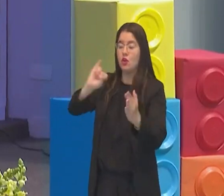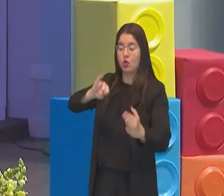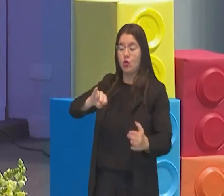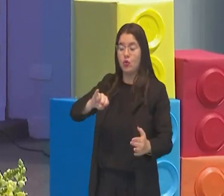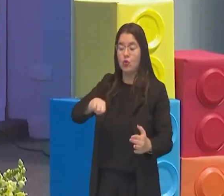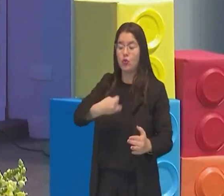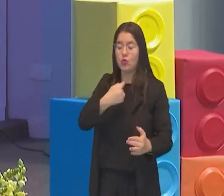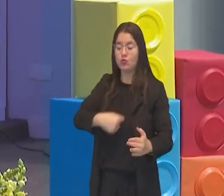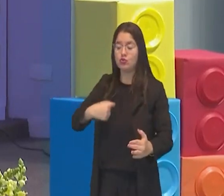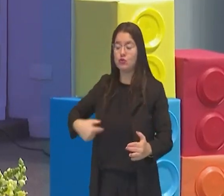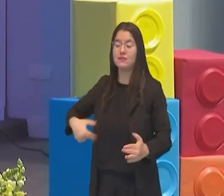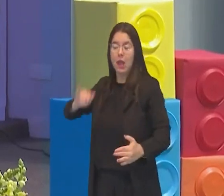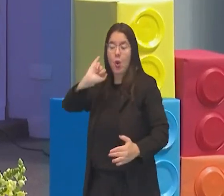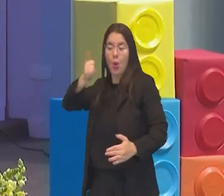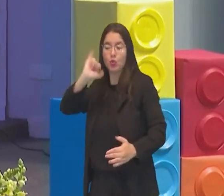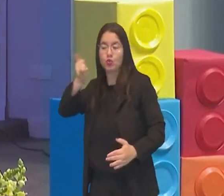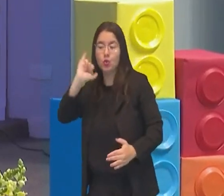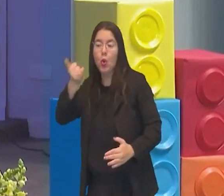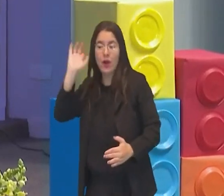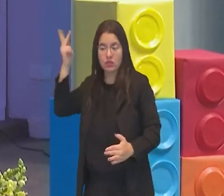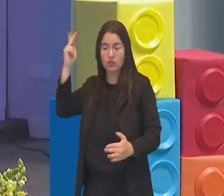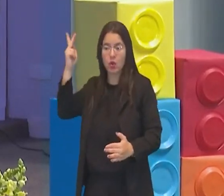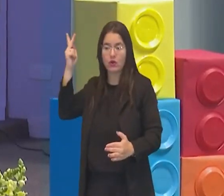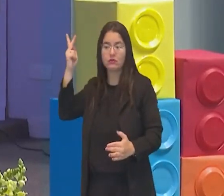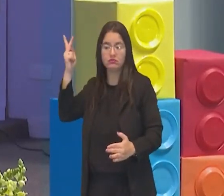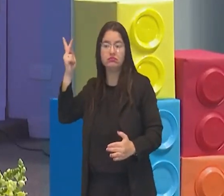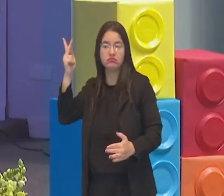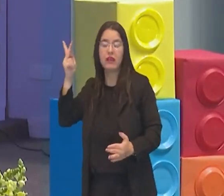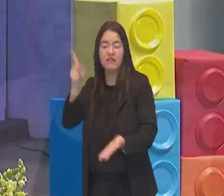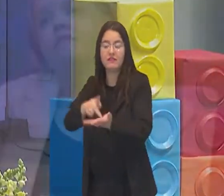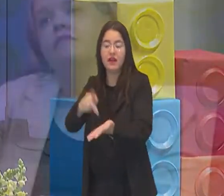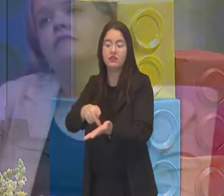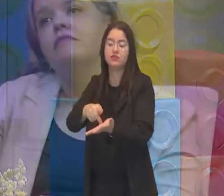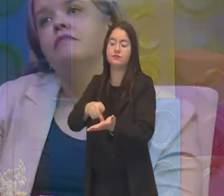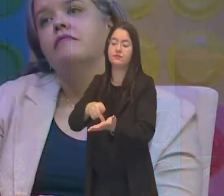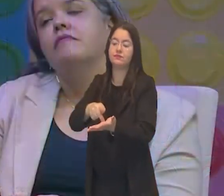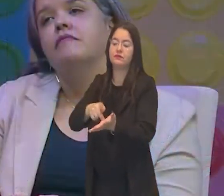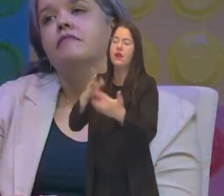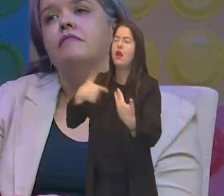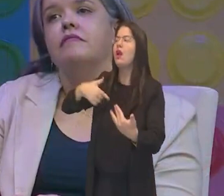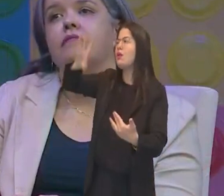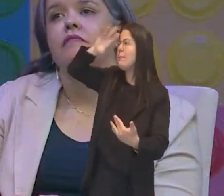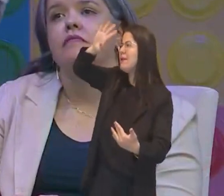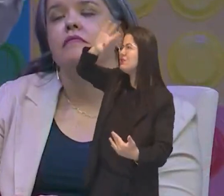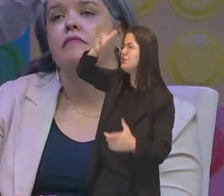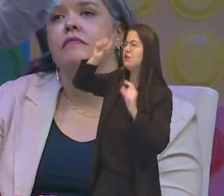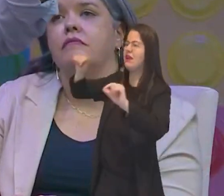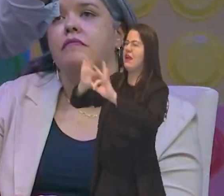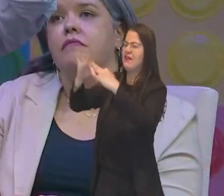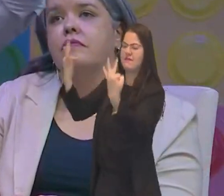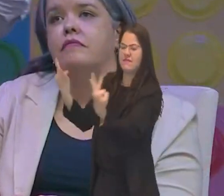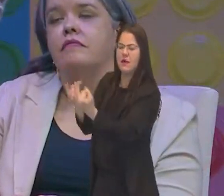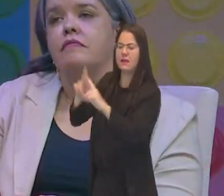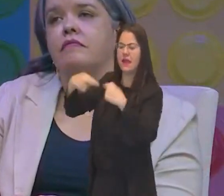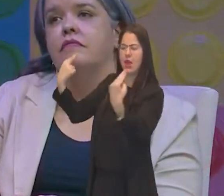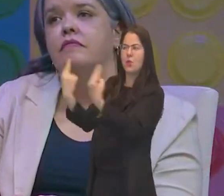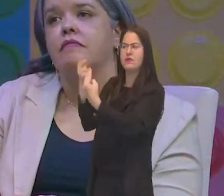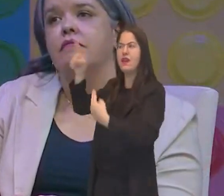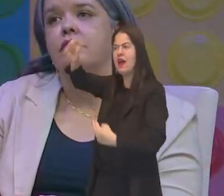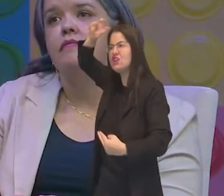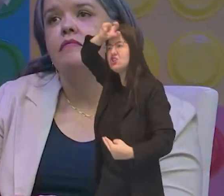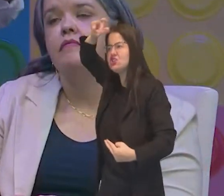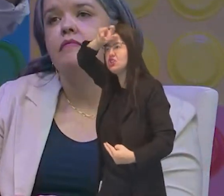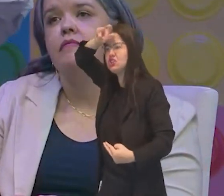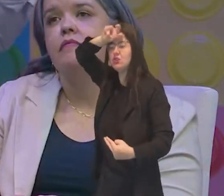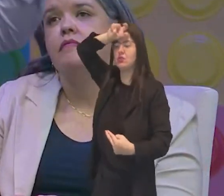que contou aquela história. Foi ele mesmo. E eu imagino a família reunida ali no Egito, já depois que o seu